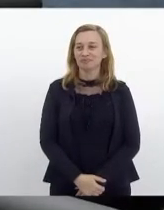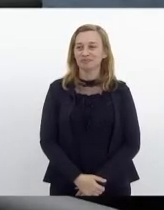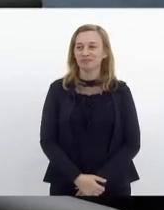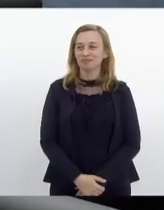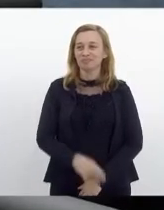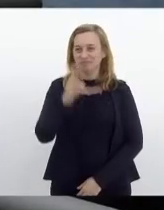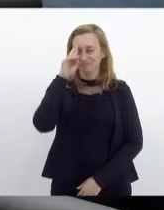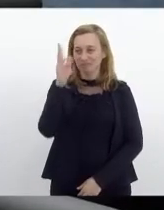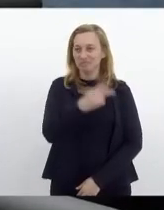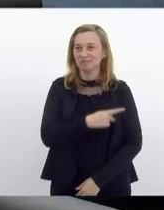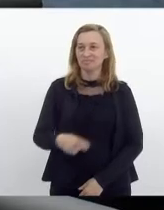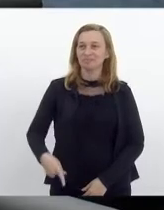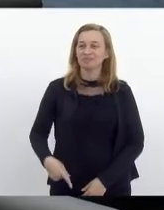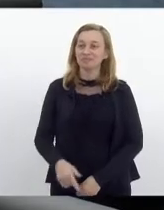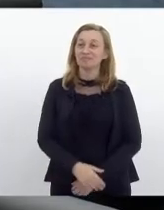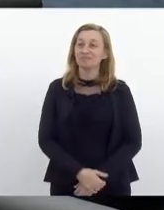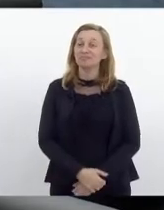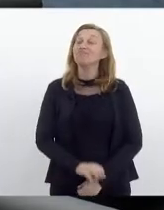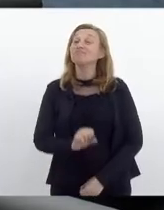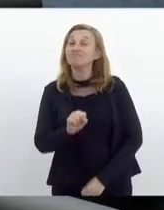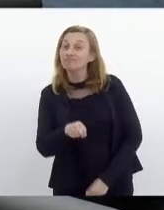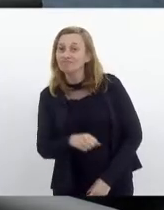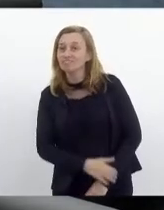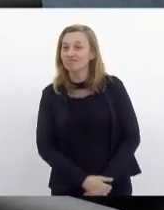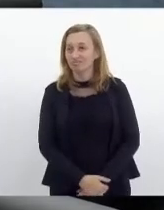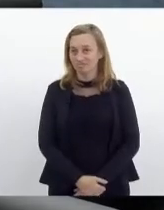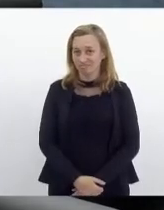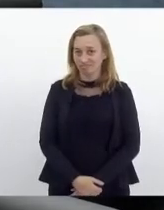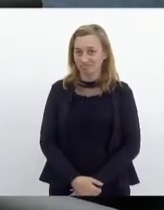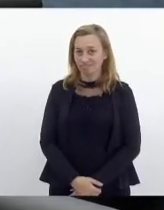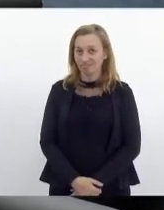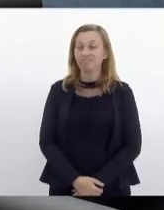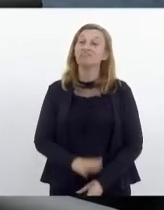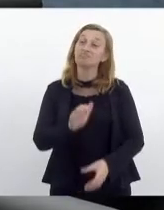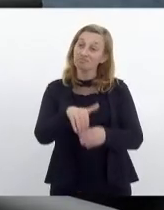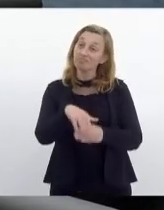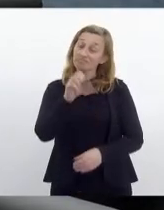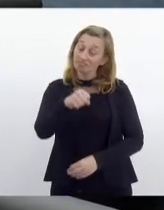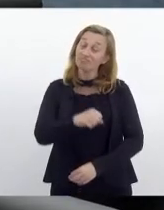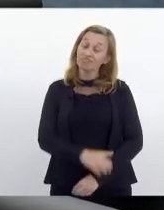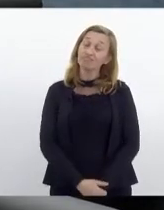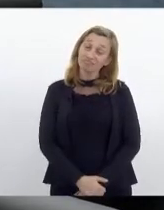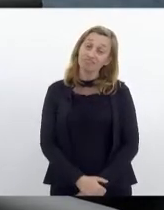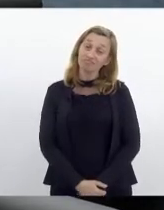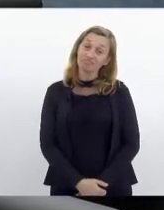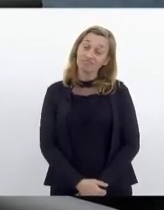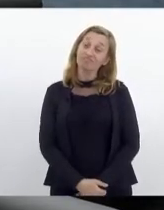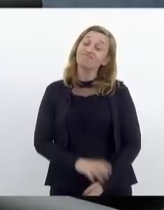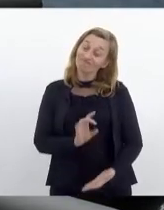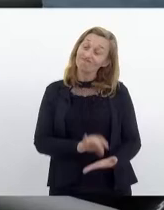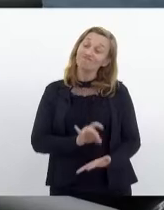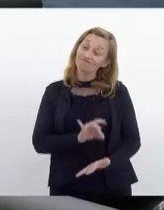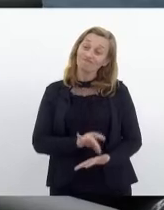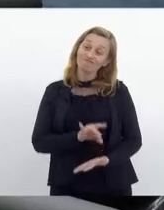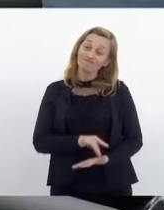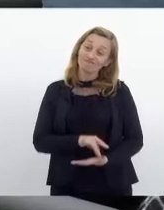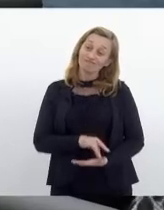Senhor presidente, sim. Eu acho que eu vou votar favorável, até porque realmente